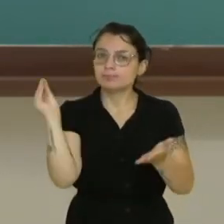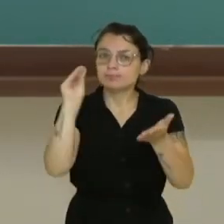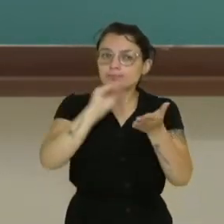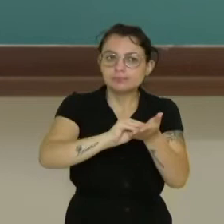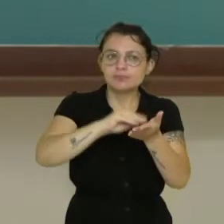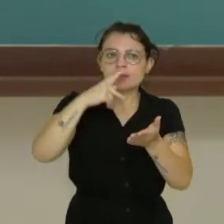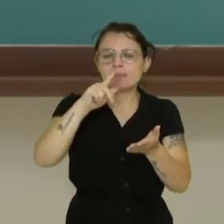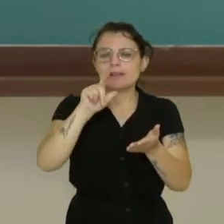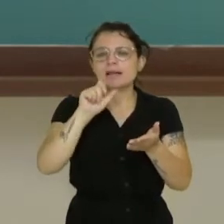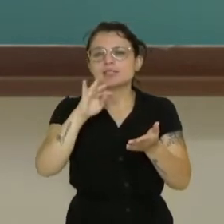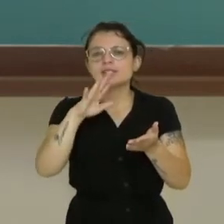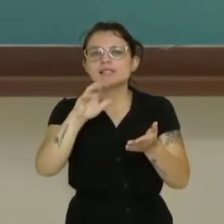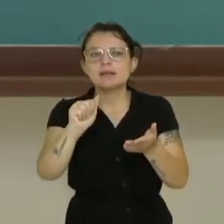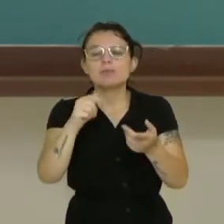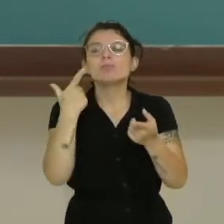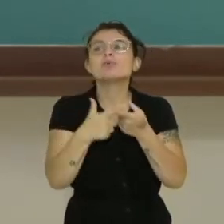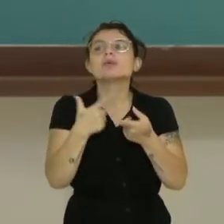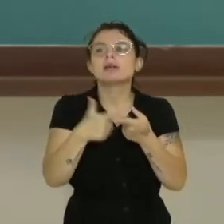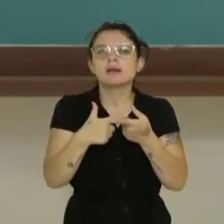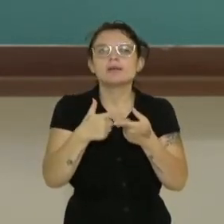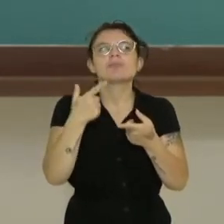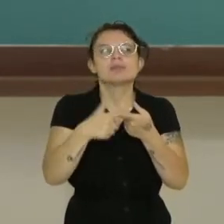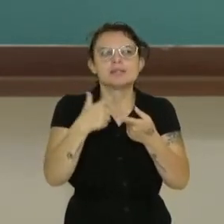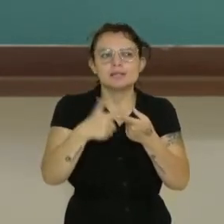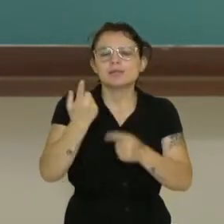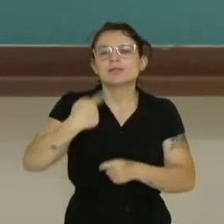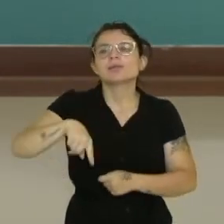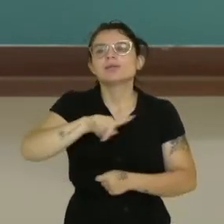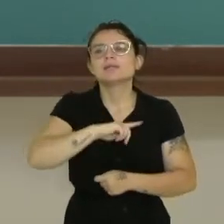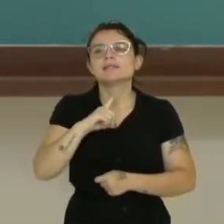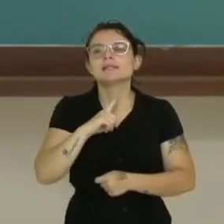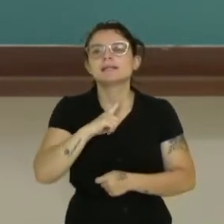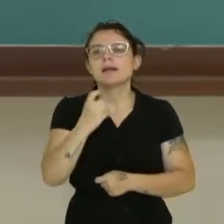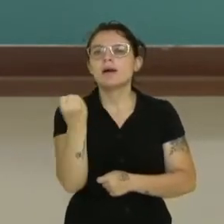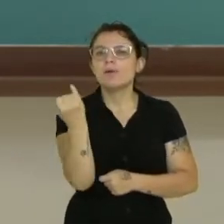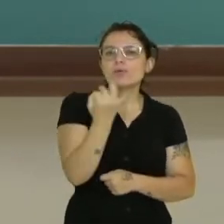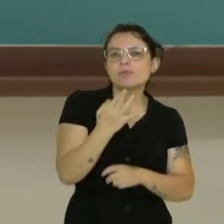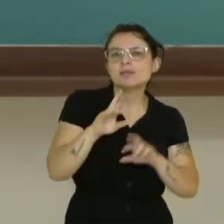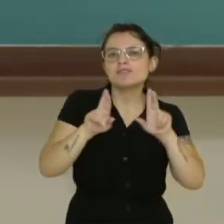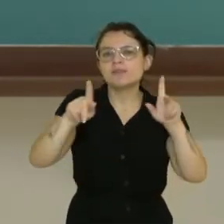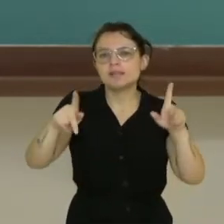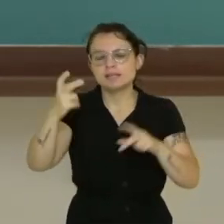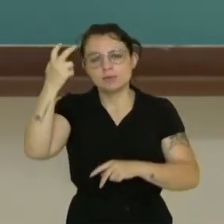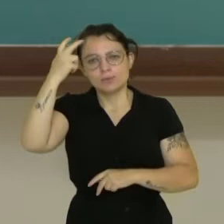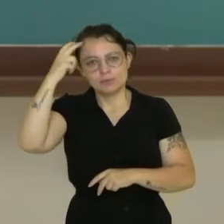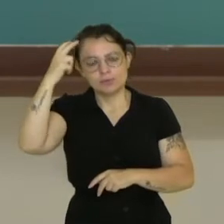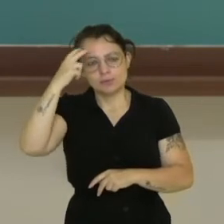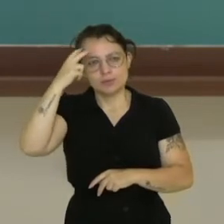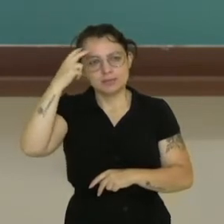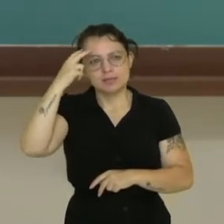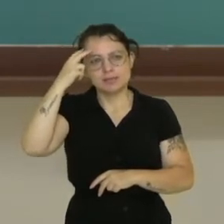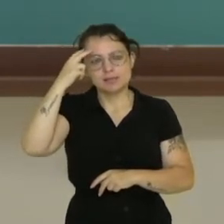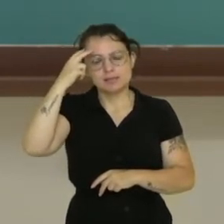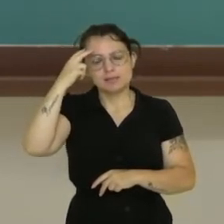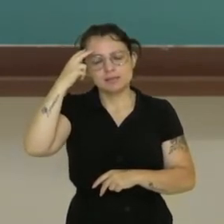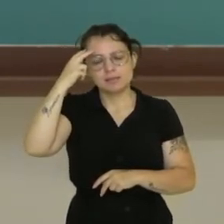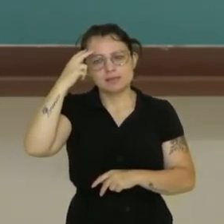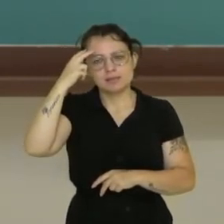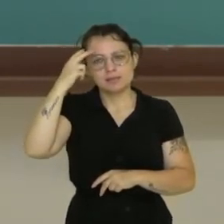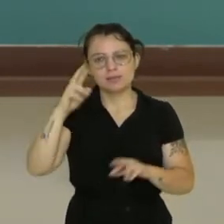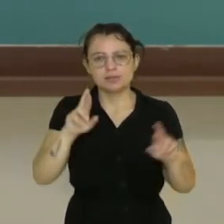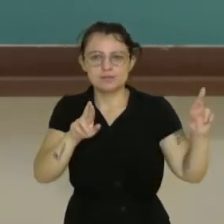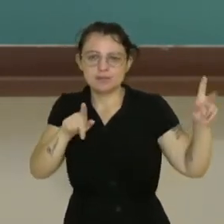de estudarmos, justamente porque nós temos algumas diferenças culturais em relação aos nossos vizinhos,